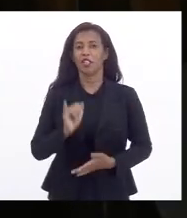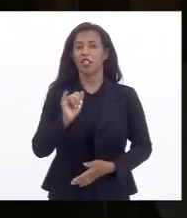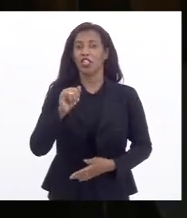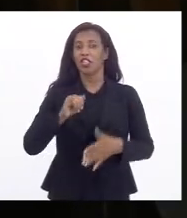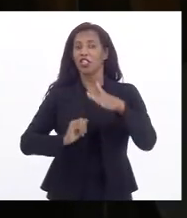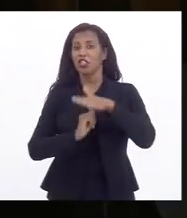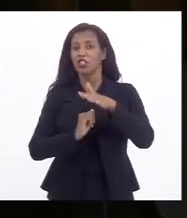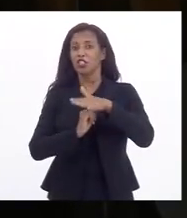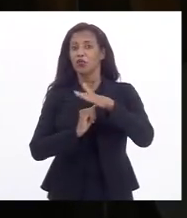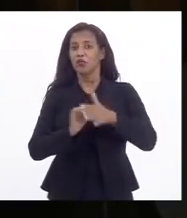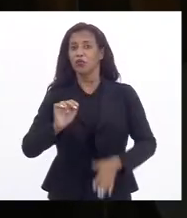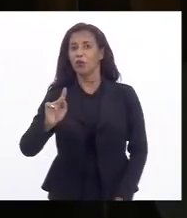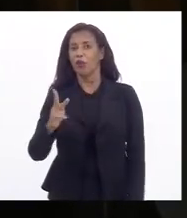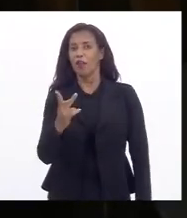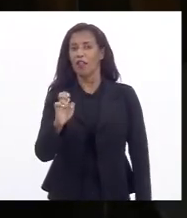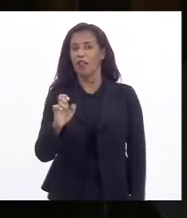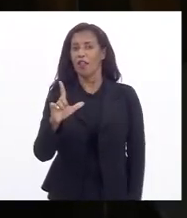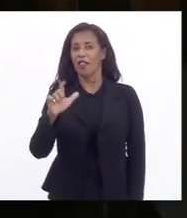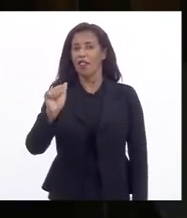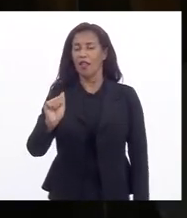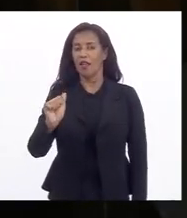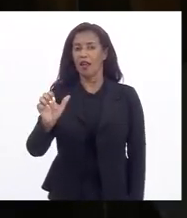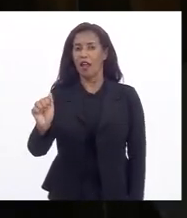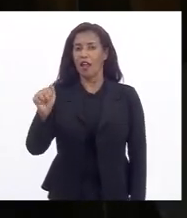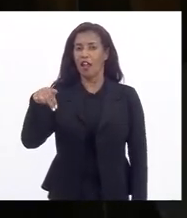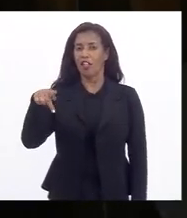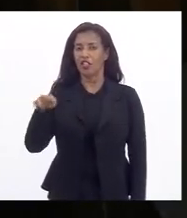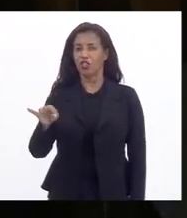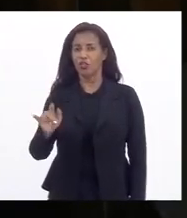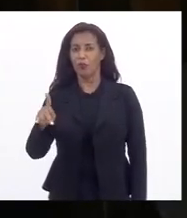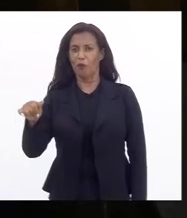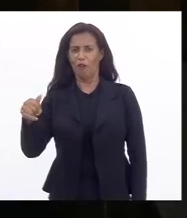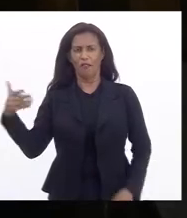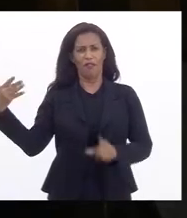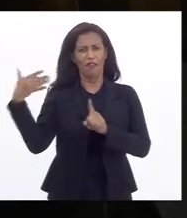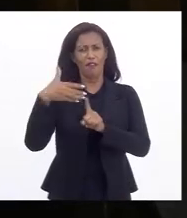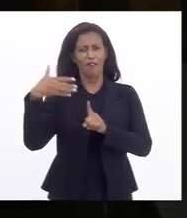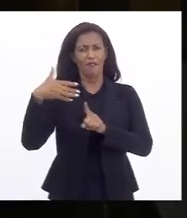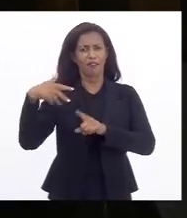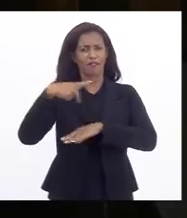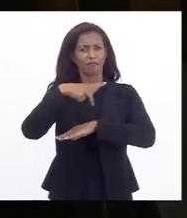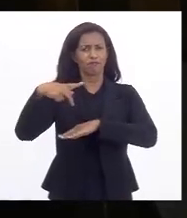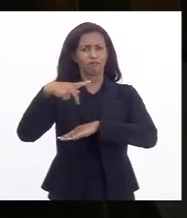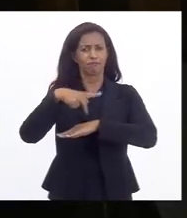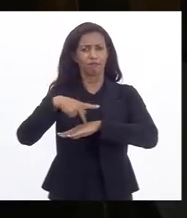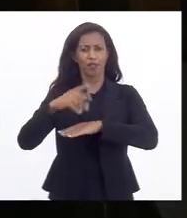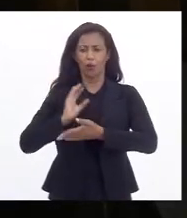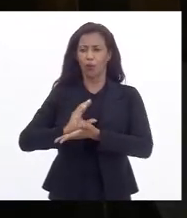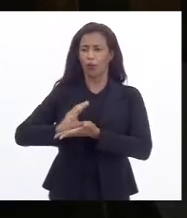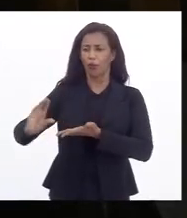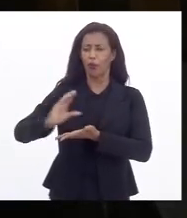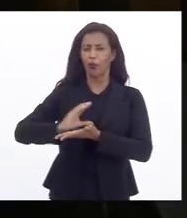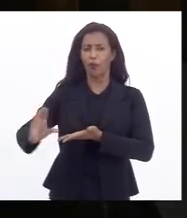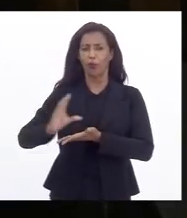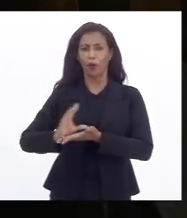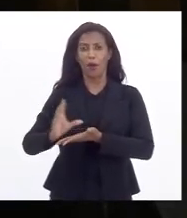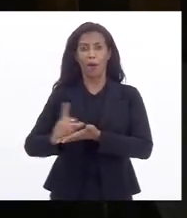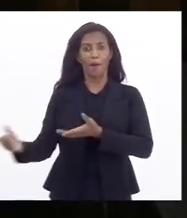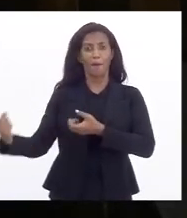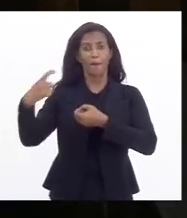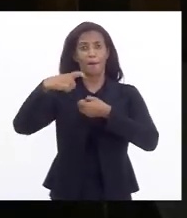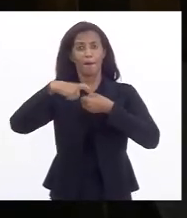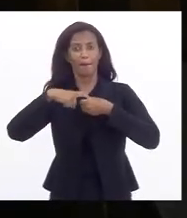Antipoff um centro de referência em Educação Especial nível nacional o que a gente quer destinar recursos do estado para em